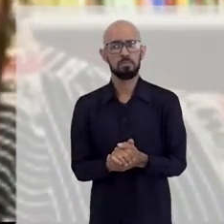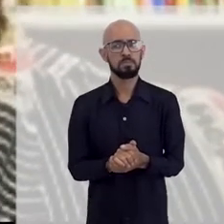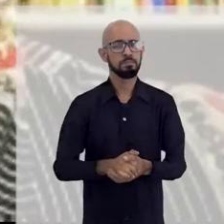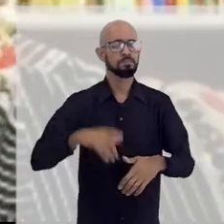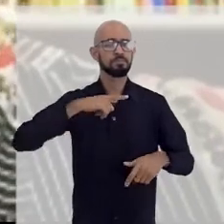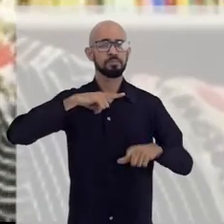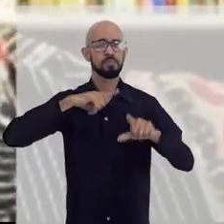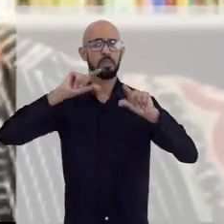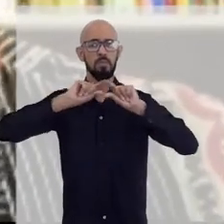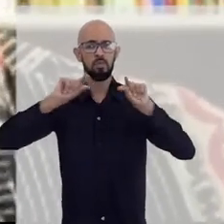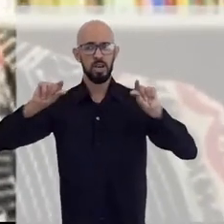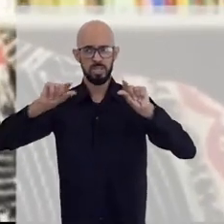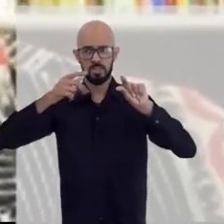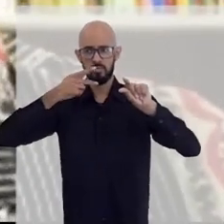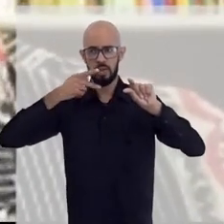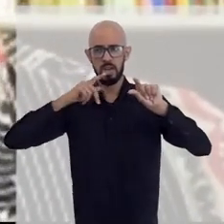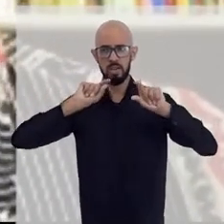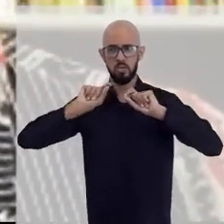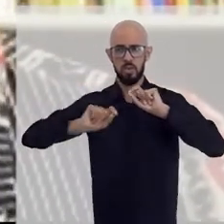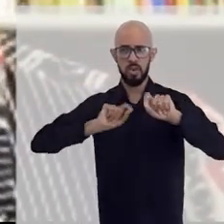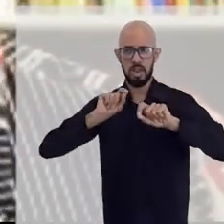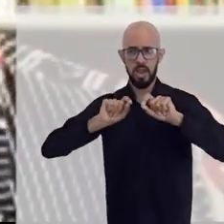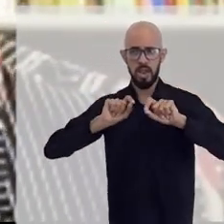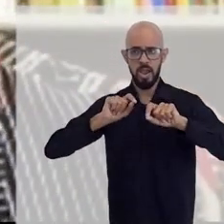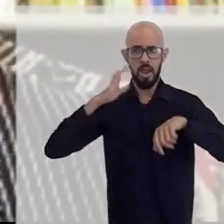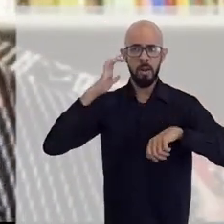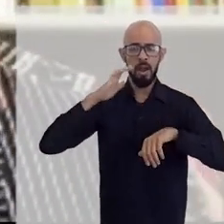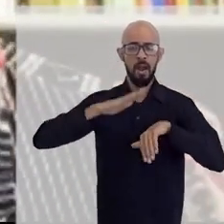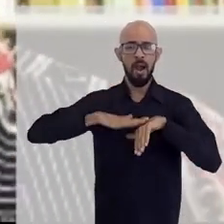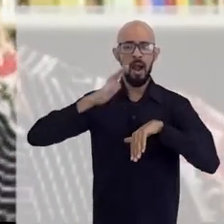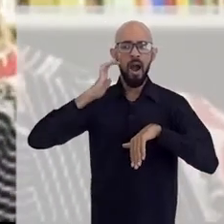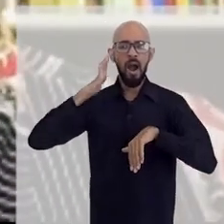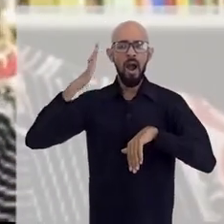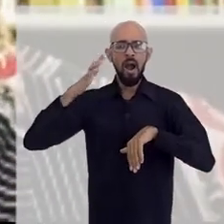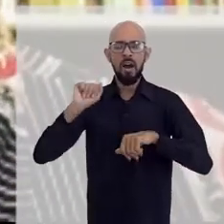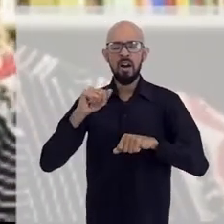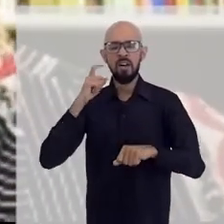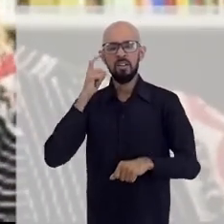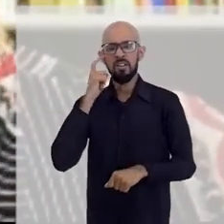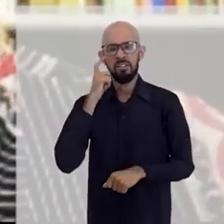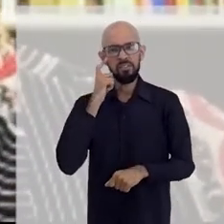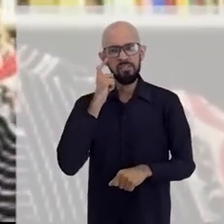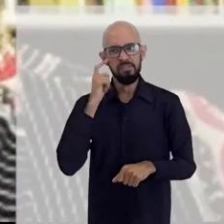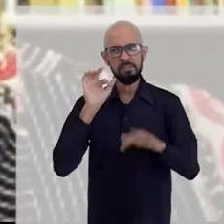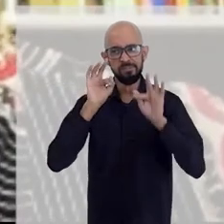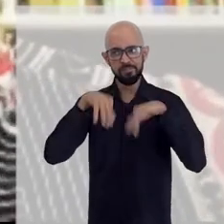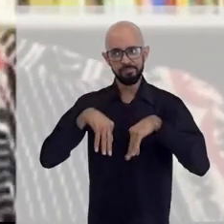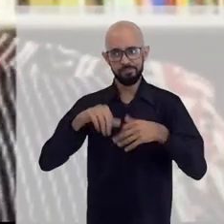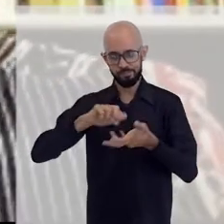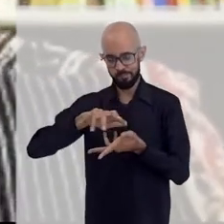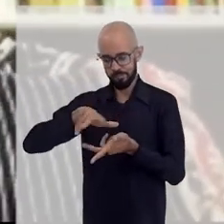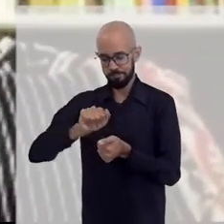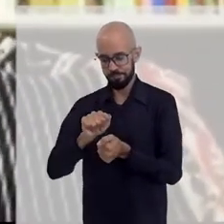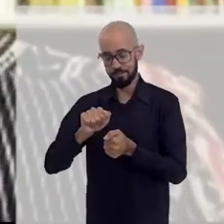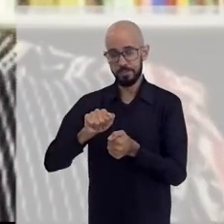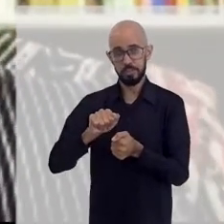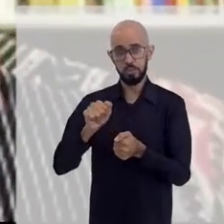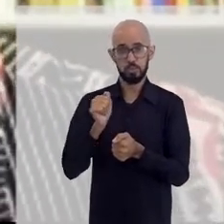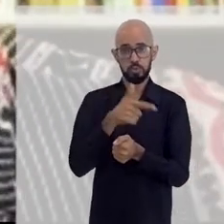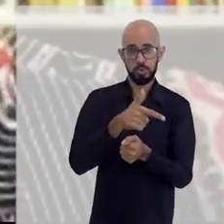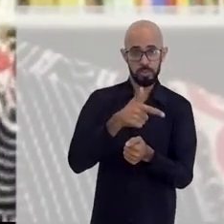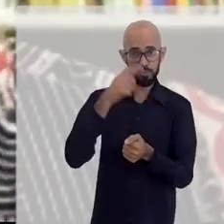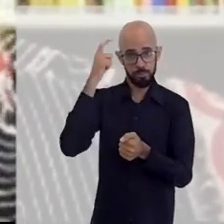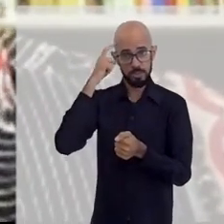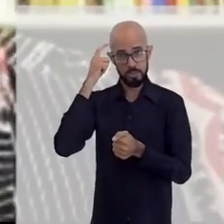aquela frase que diz assim: que nós. É mais fácil a gente pensar no fim do planeta do que pensar no fim do